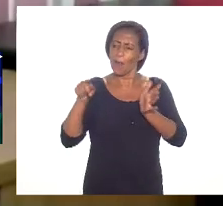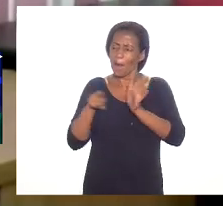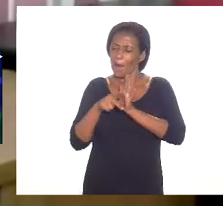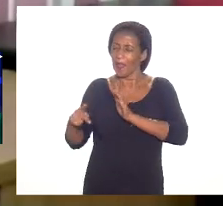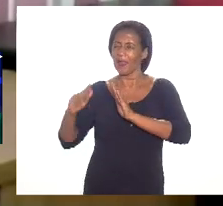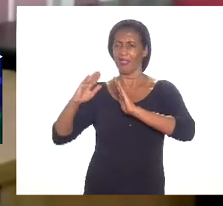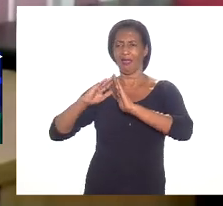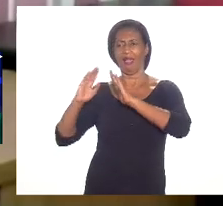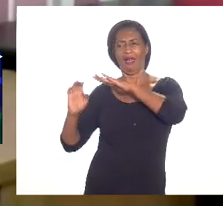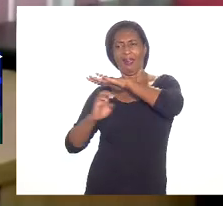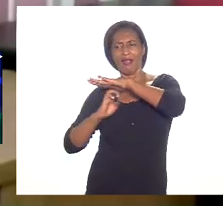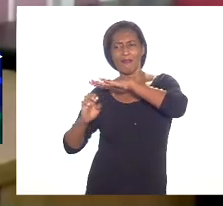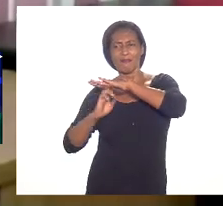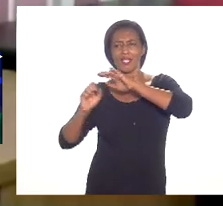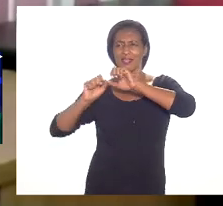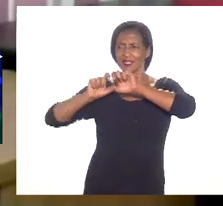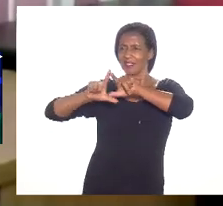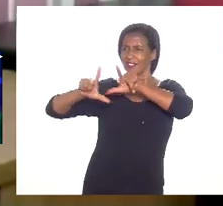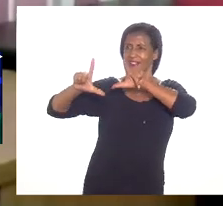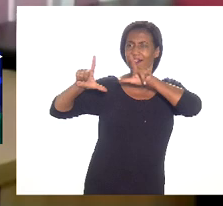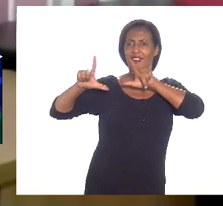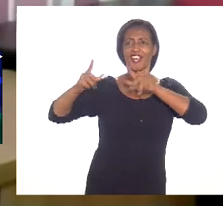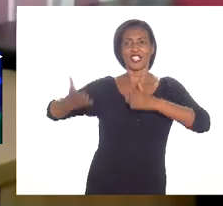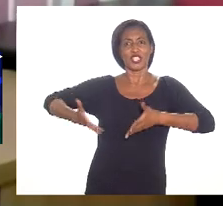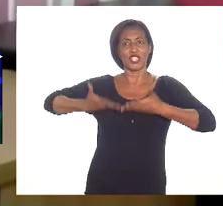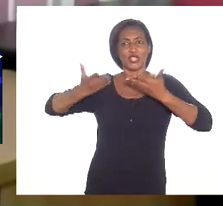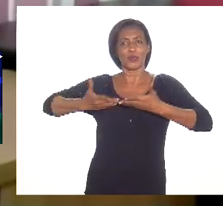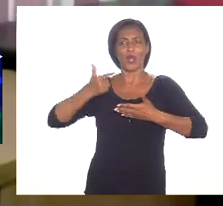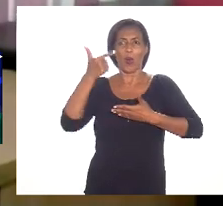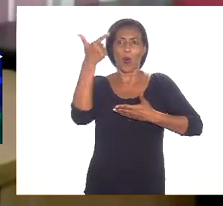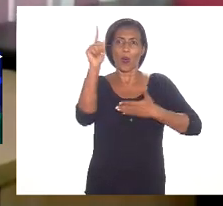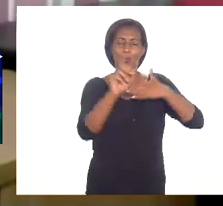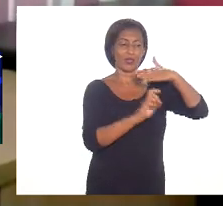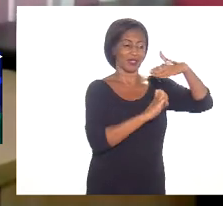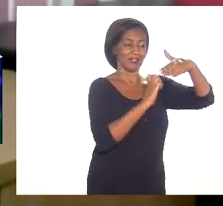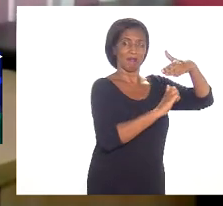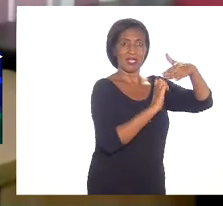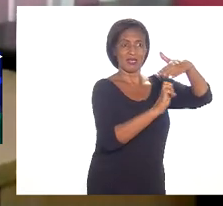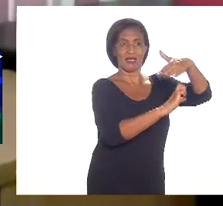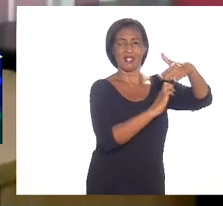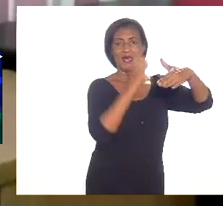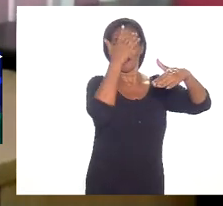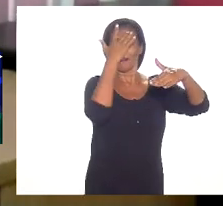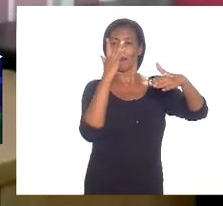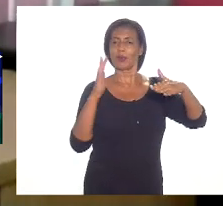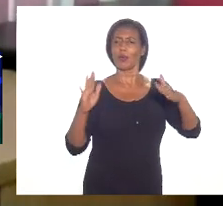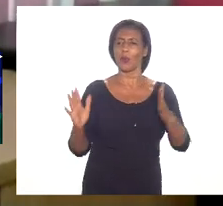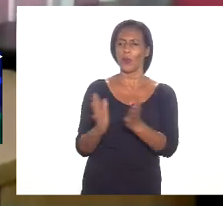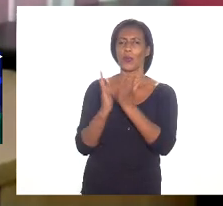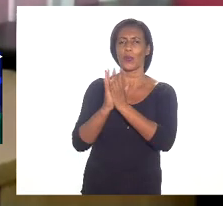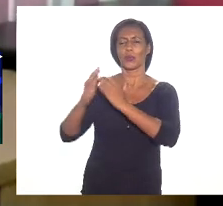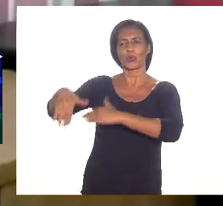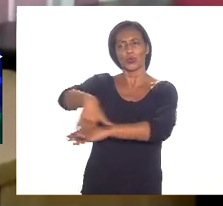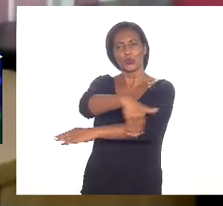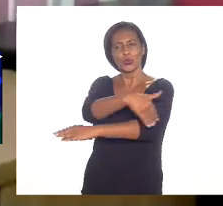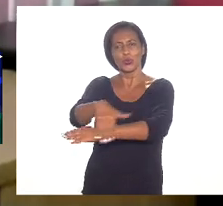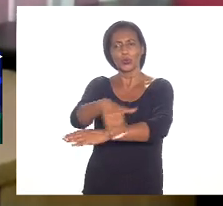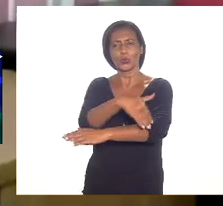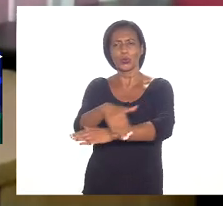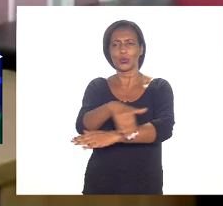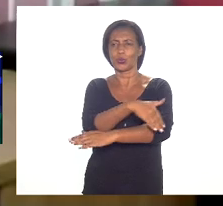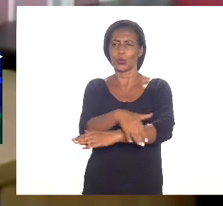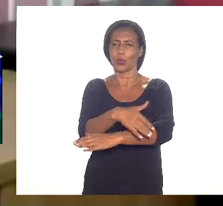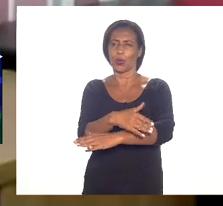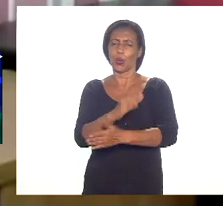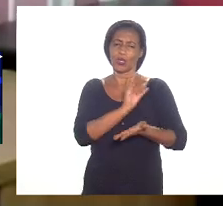também tirar ela da invisibilidade estimular outras empresas Abrir portas de emprego e de renda